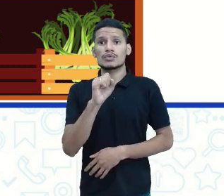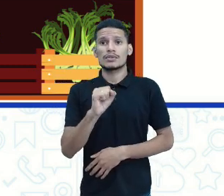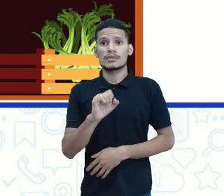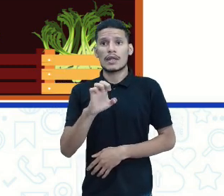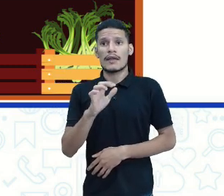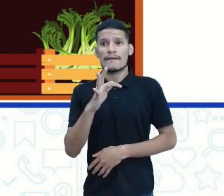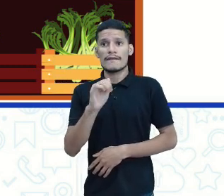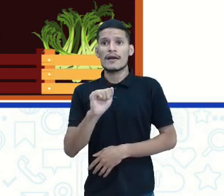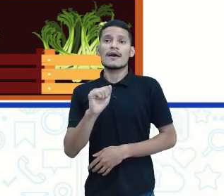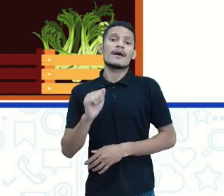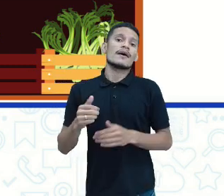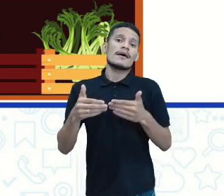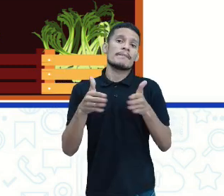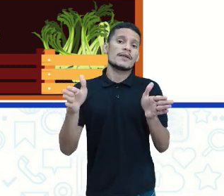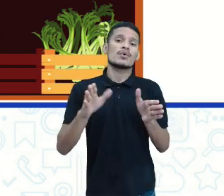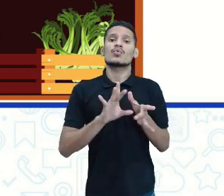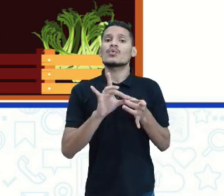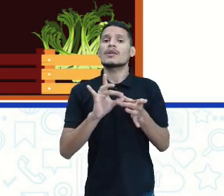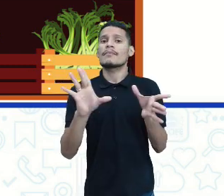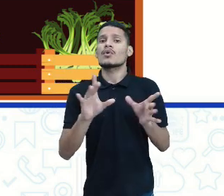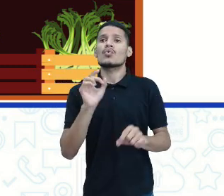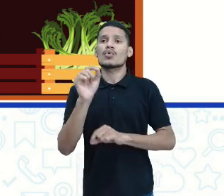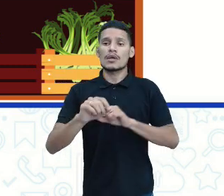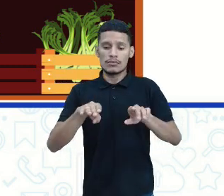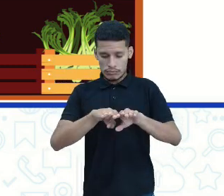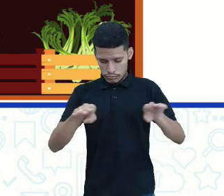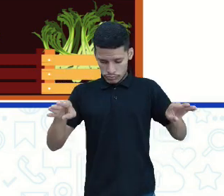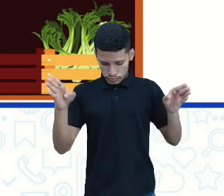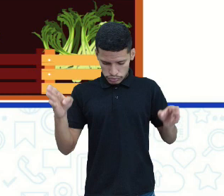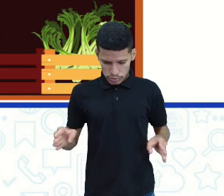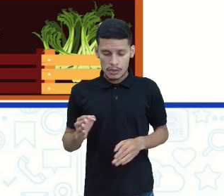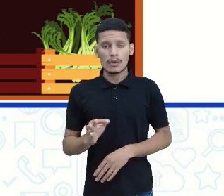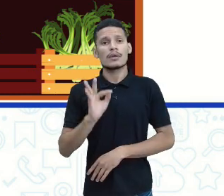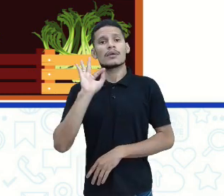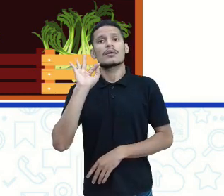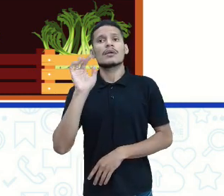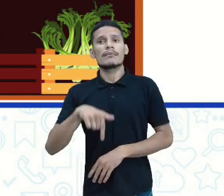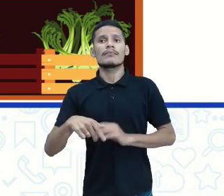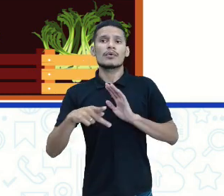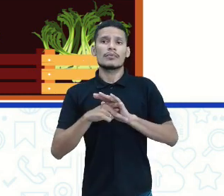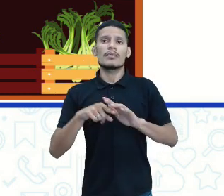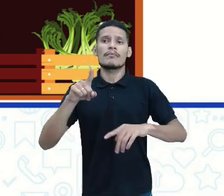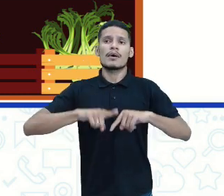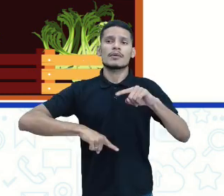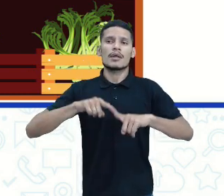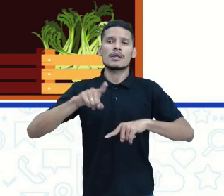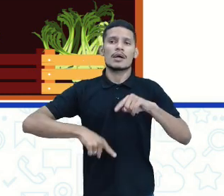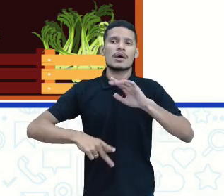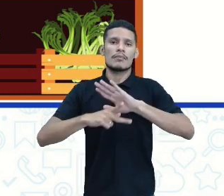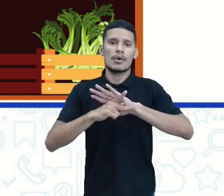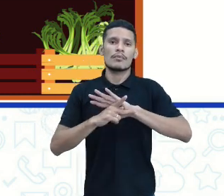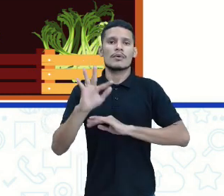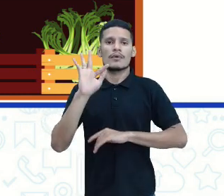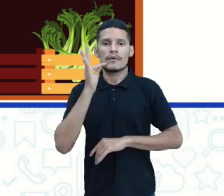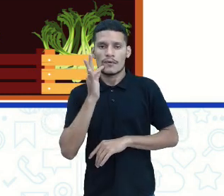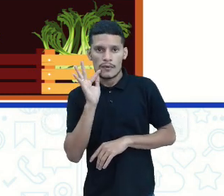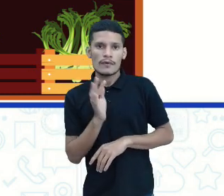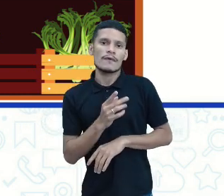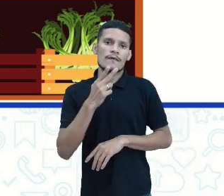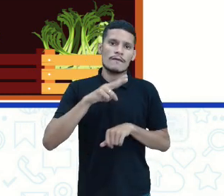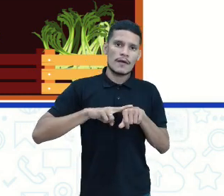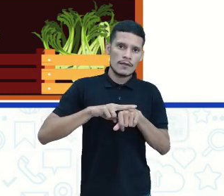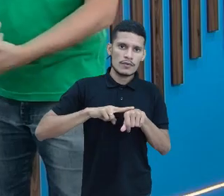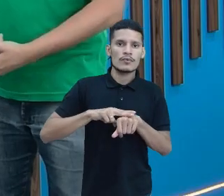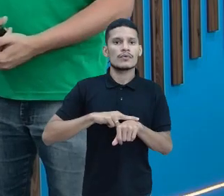abriu também uma banca, né, de materiais, de produtos agrícolas orgânicos, né,